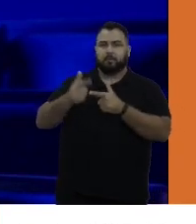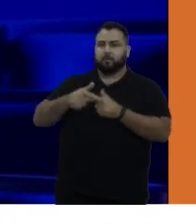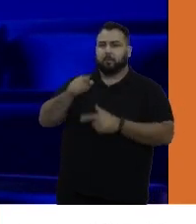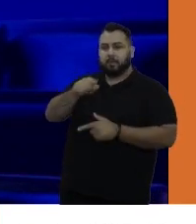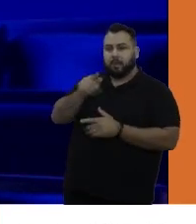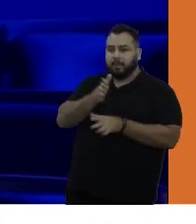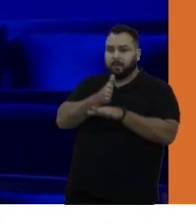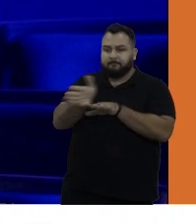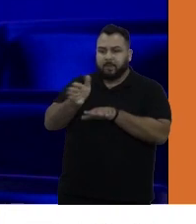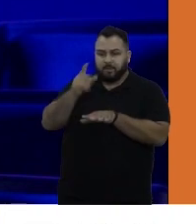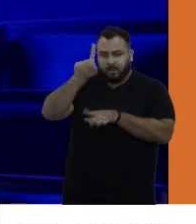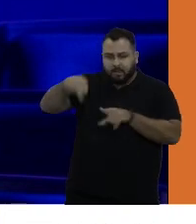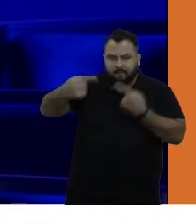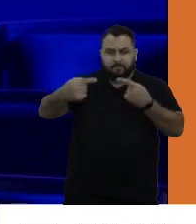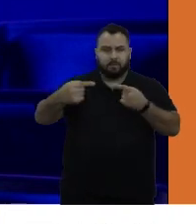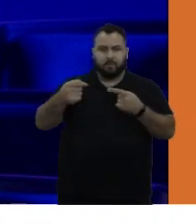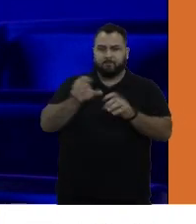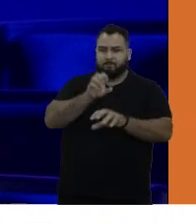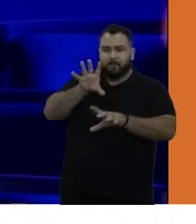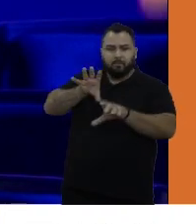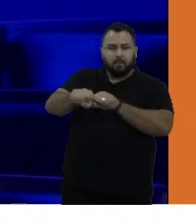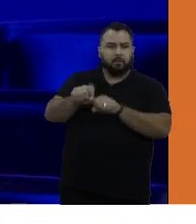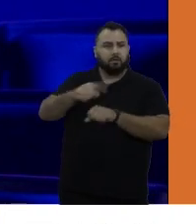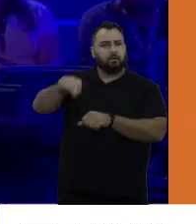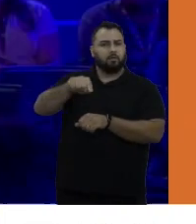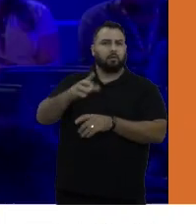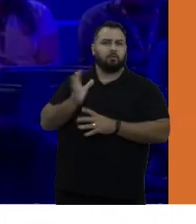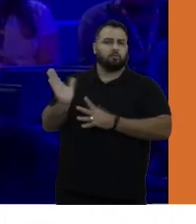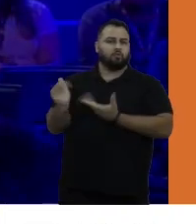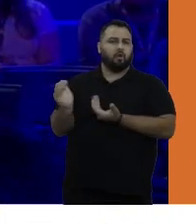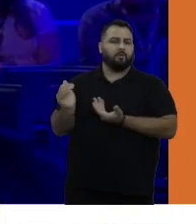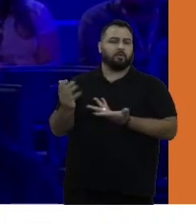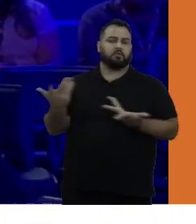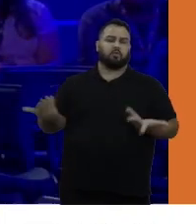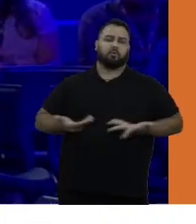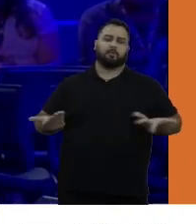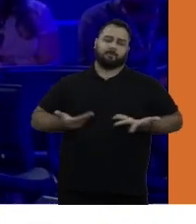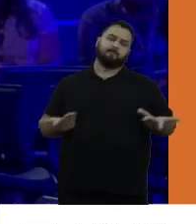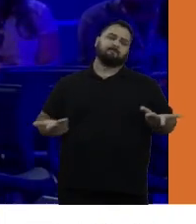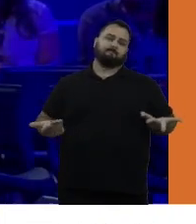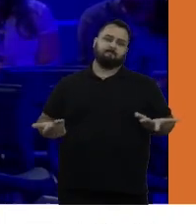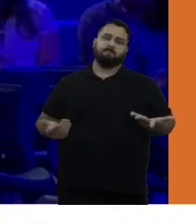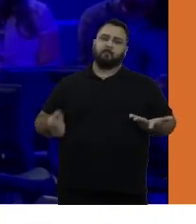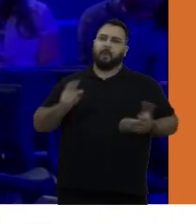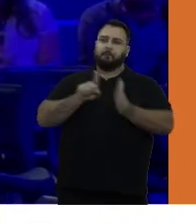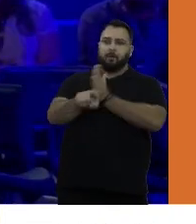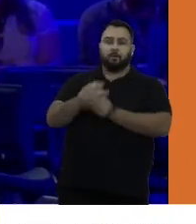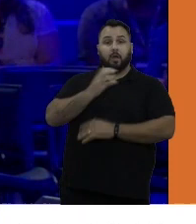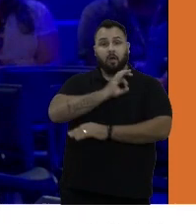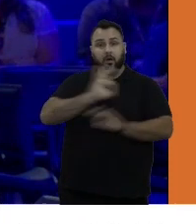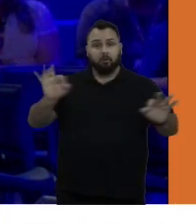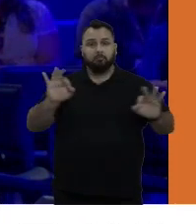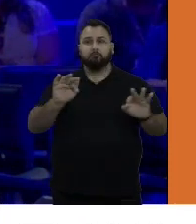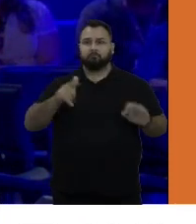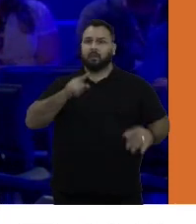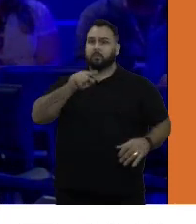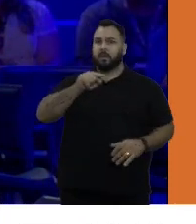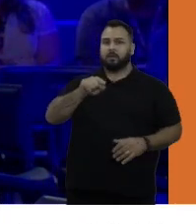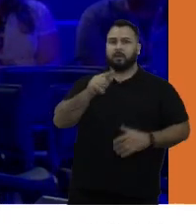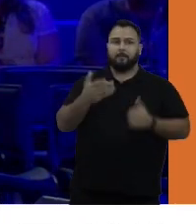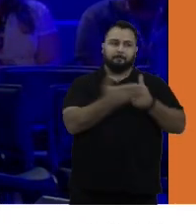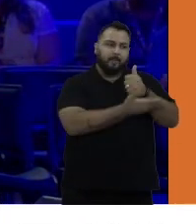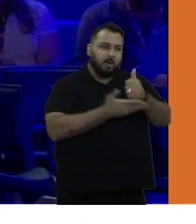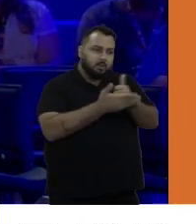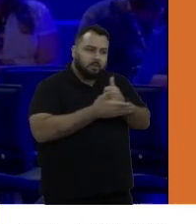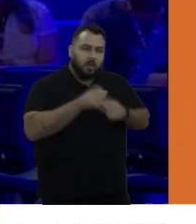nossos novos jovens? Pô, ótima pergunta, Edgar. Essa é uma pergunta muito boa, porque tudo que a gente falou aqui passa pelo pilar da educação, né?